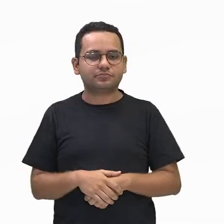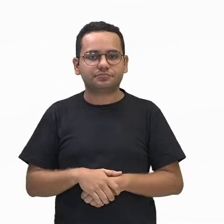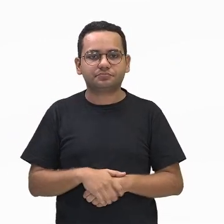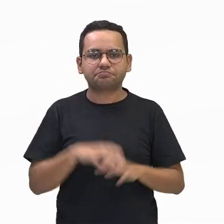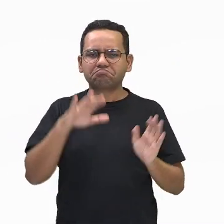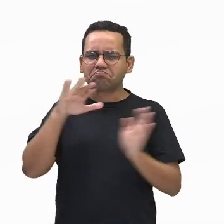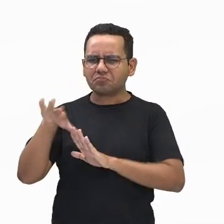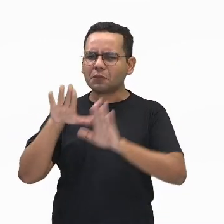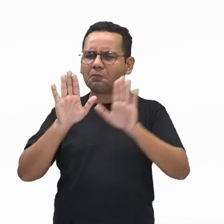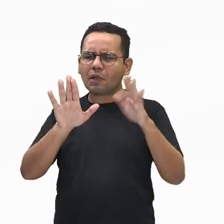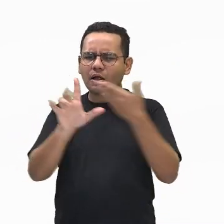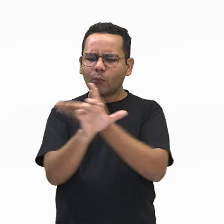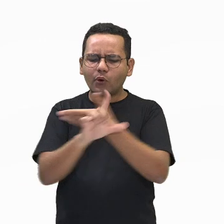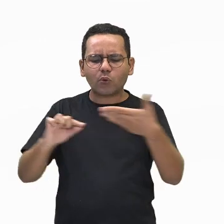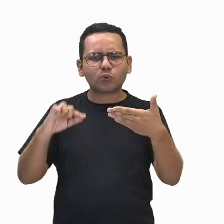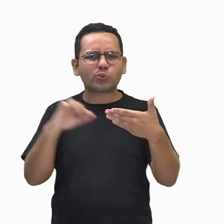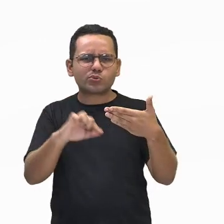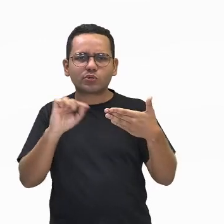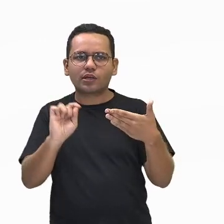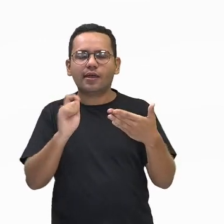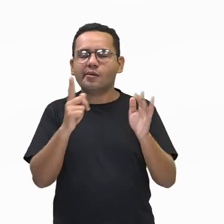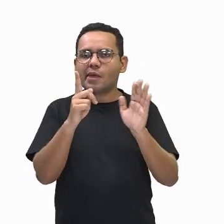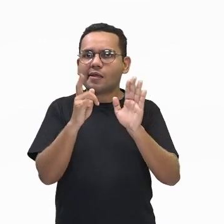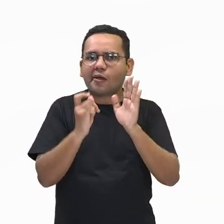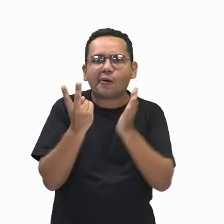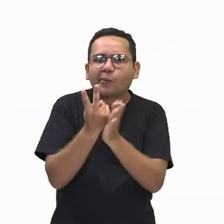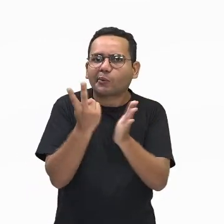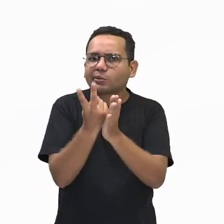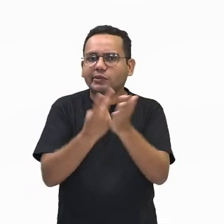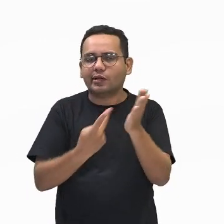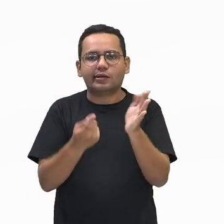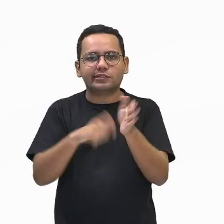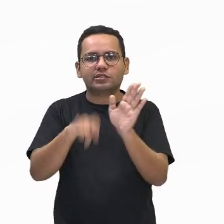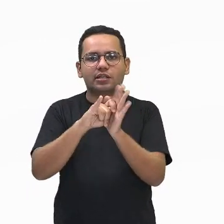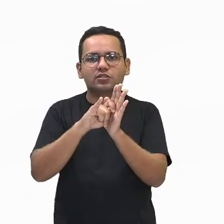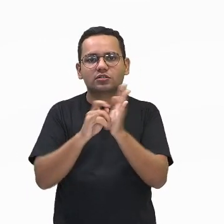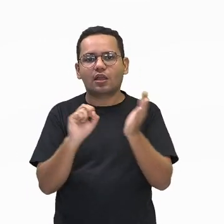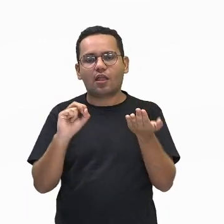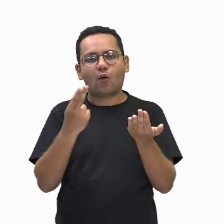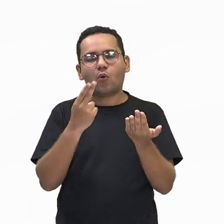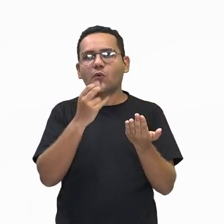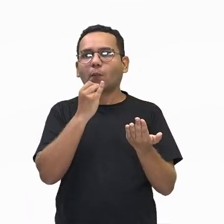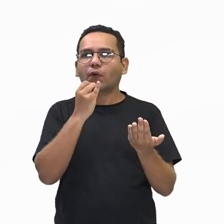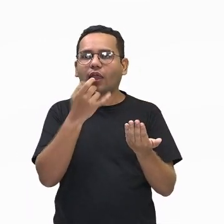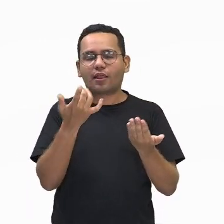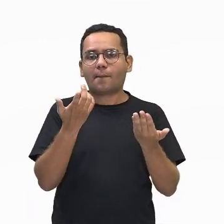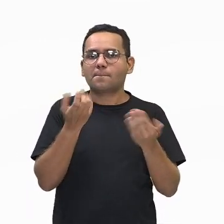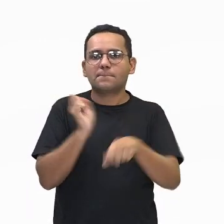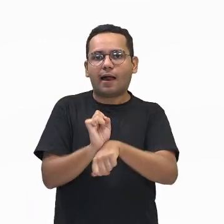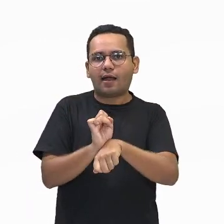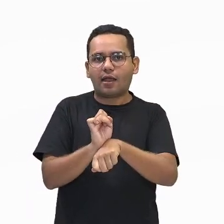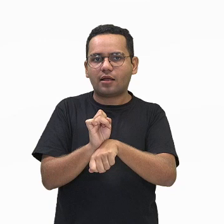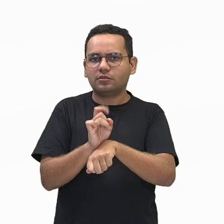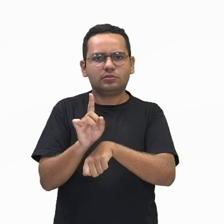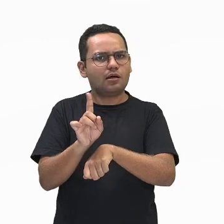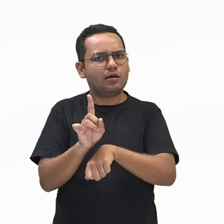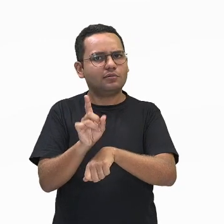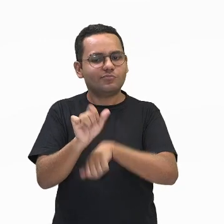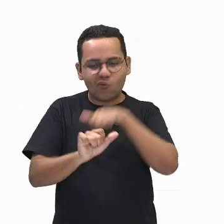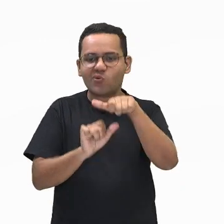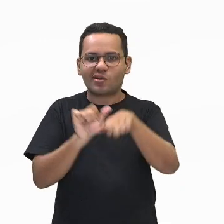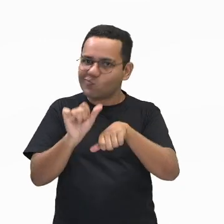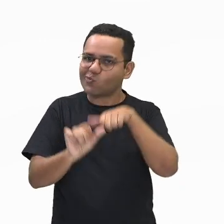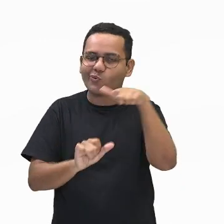que a identidade ela não é algo fixa, ela não é algo que está ali estagnado, ela muda conforme o